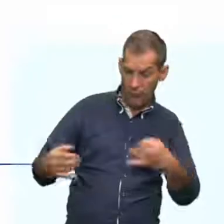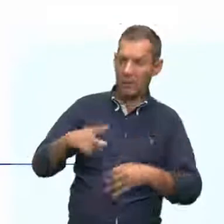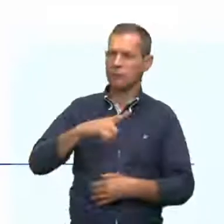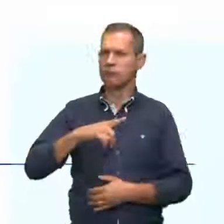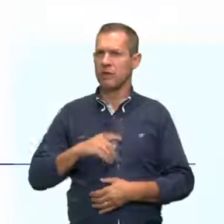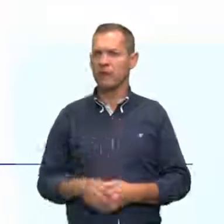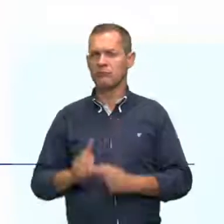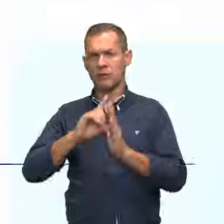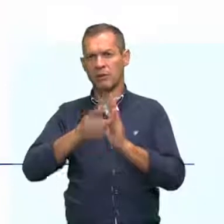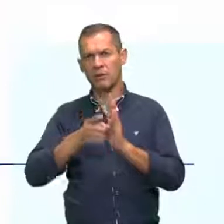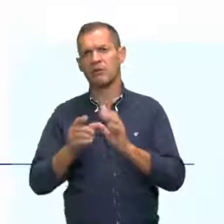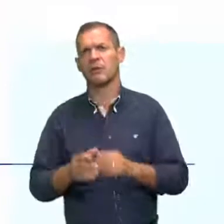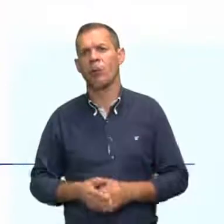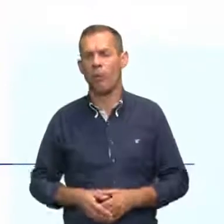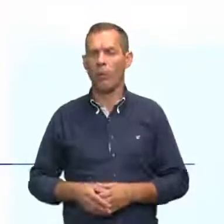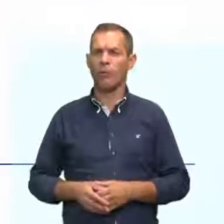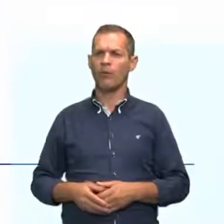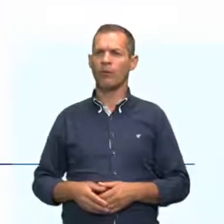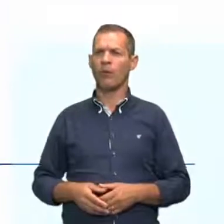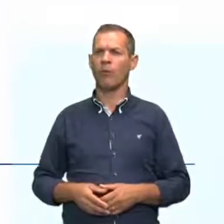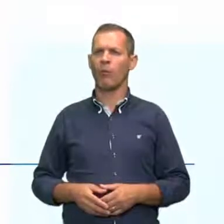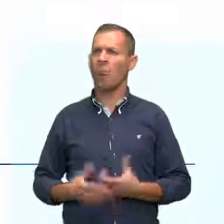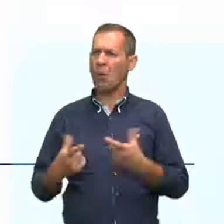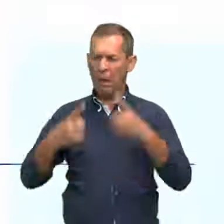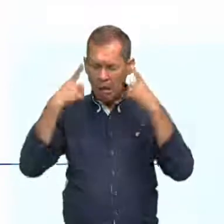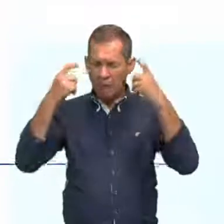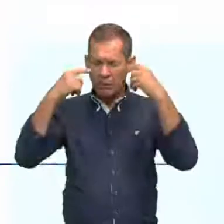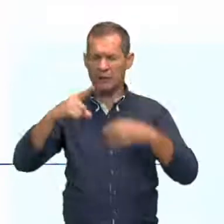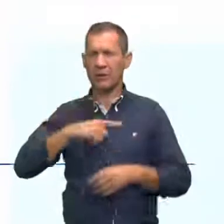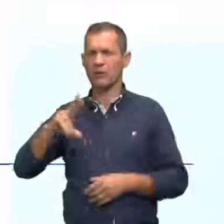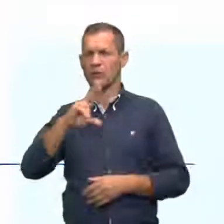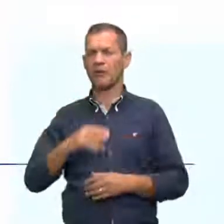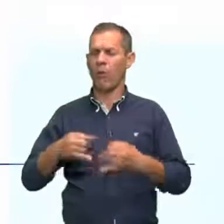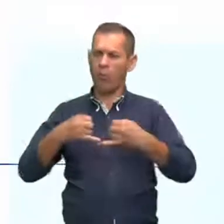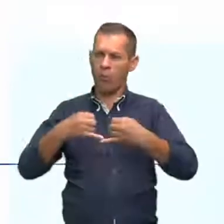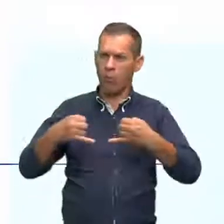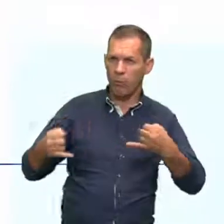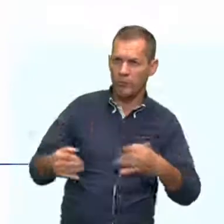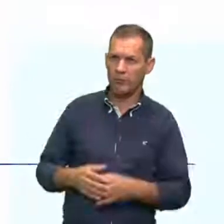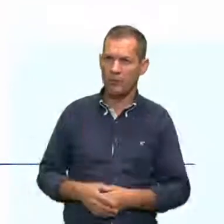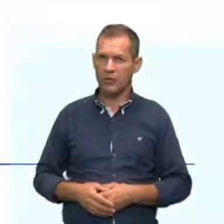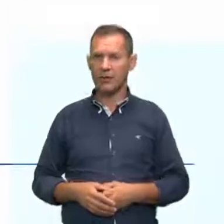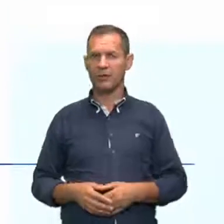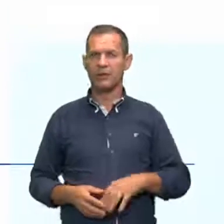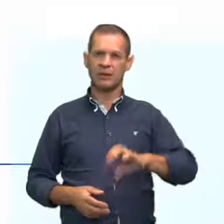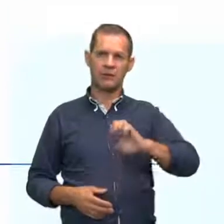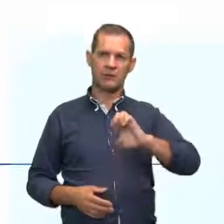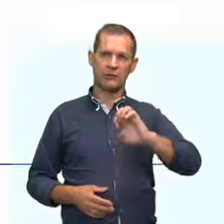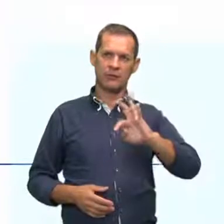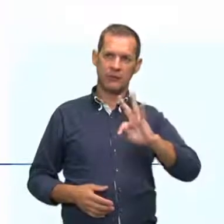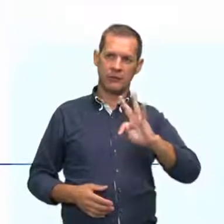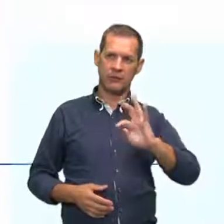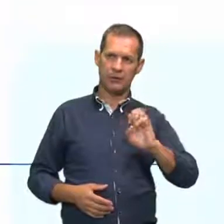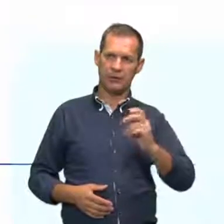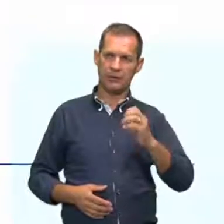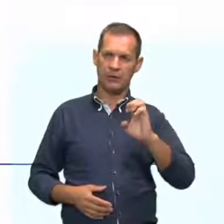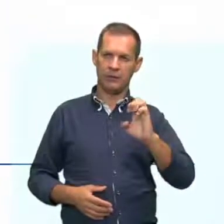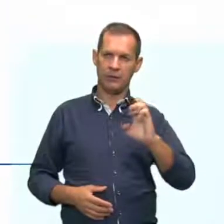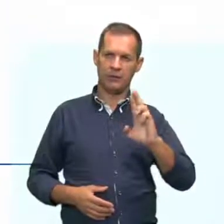que o sinal está passando por algum ambiente muito ruidoso, você está utilizando o cabo de Ethernet, um par trançado qualquer.